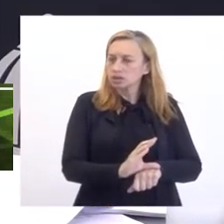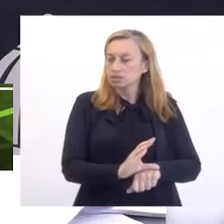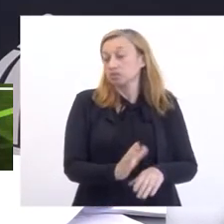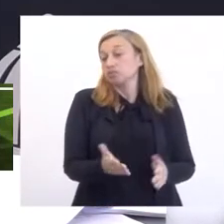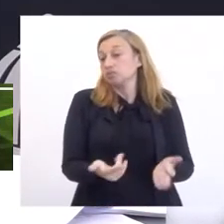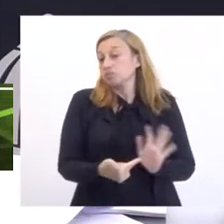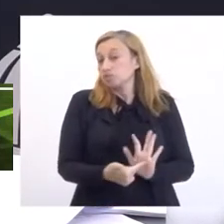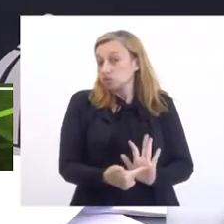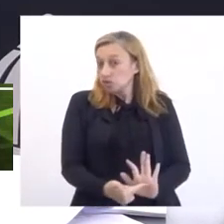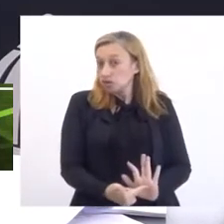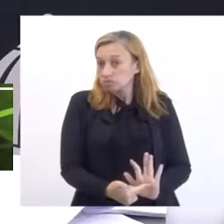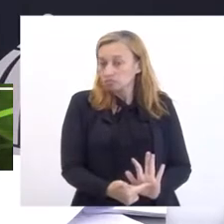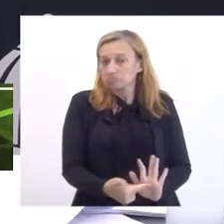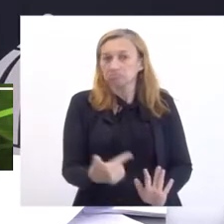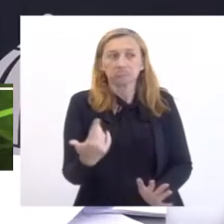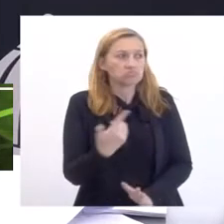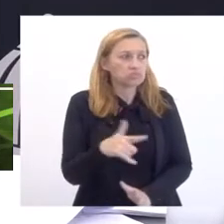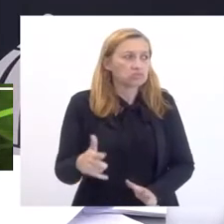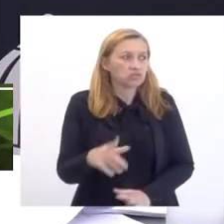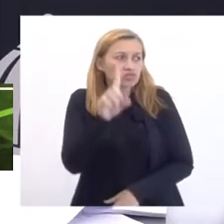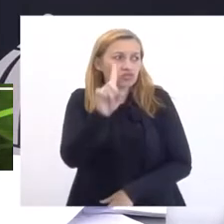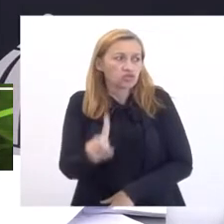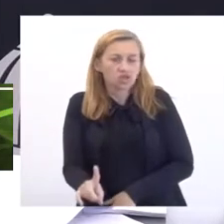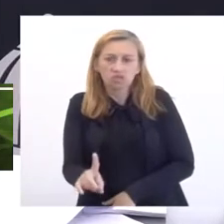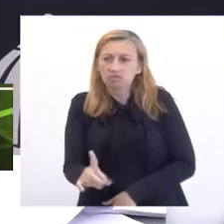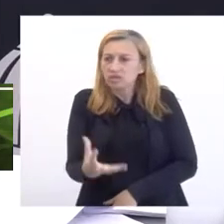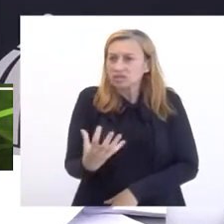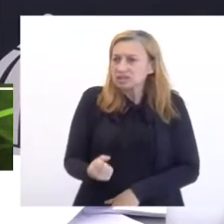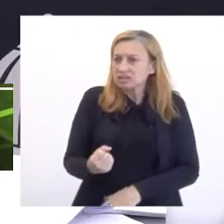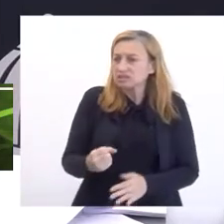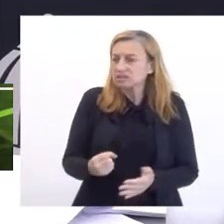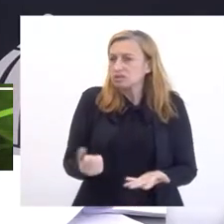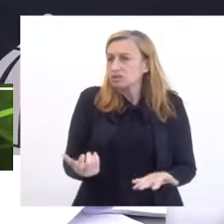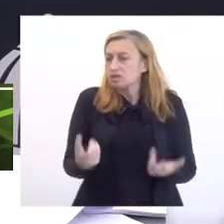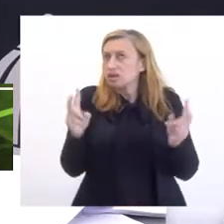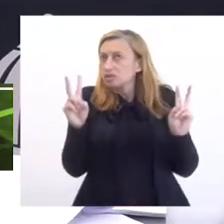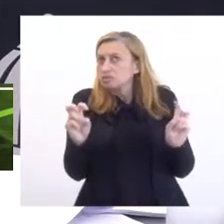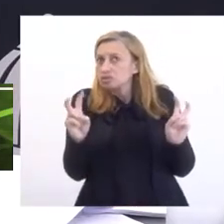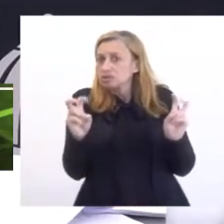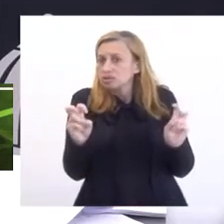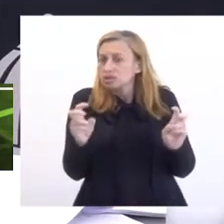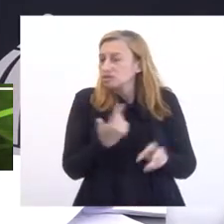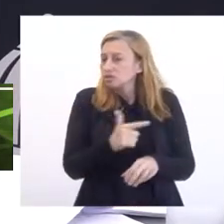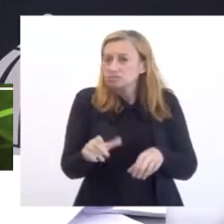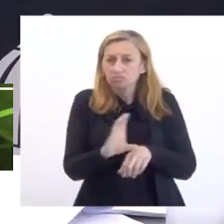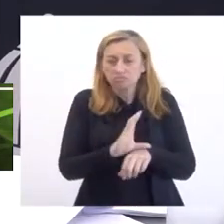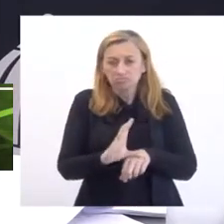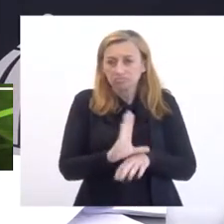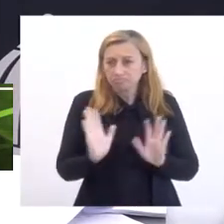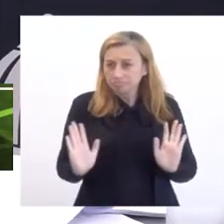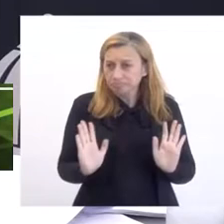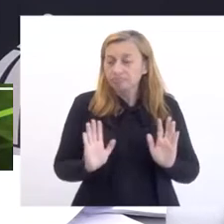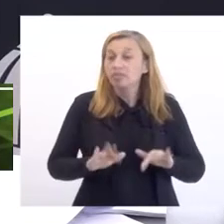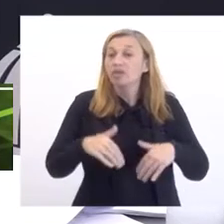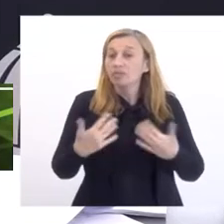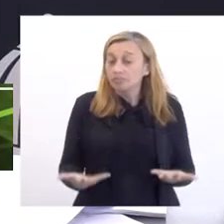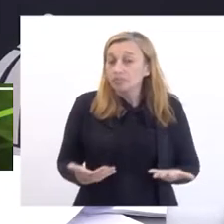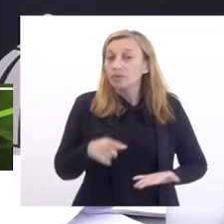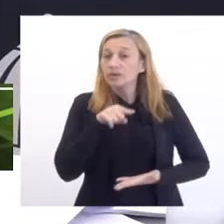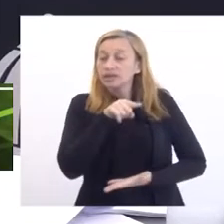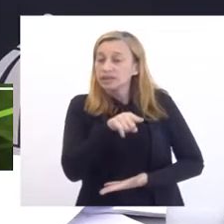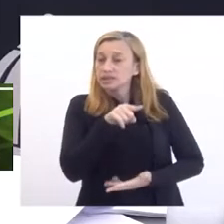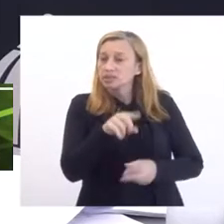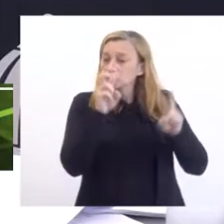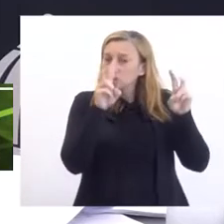deflagrada, não existe direito adquirido em questões de inconstitucionalidade. Então, esse é um